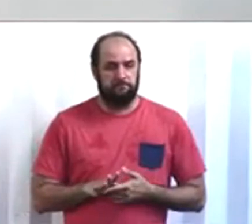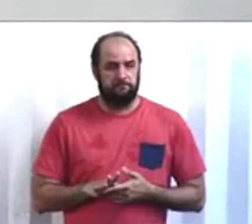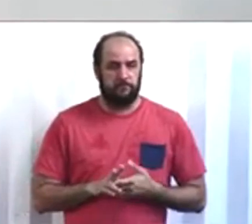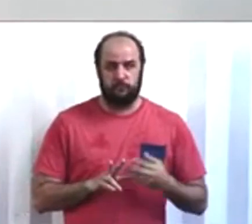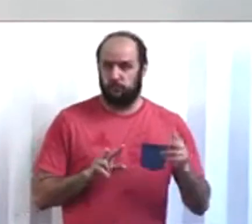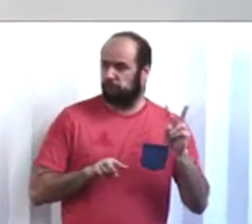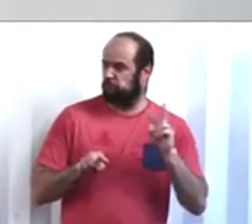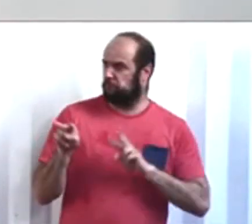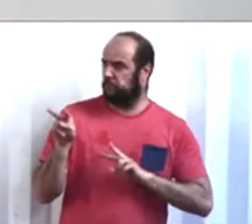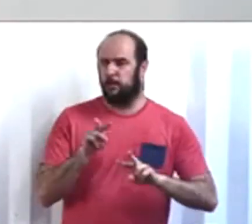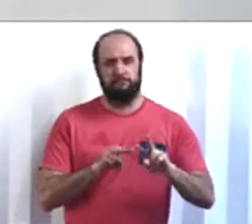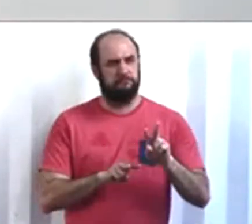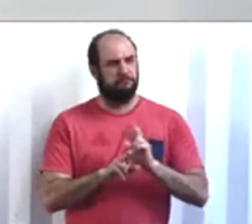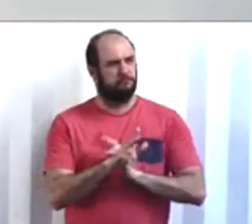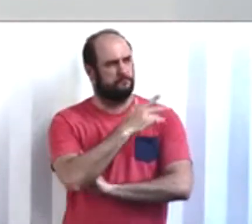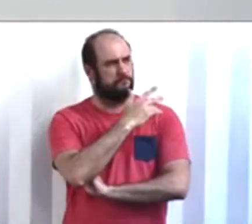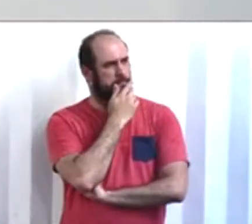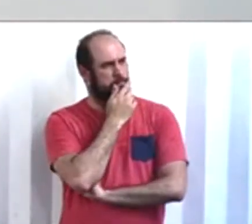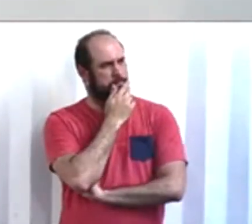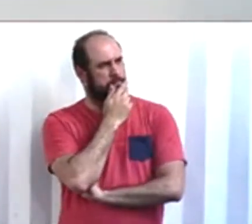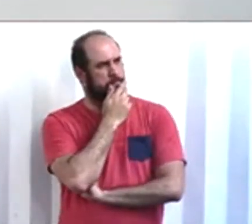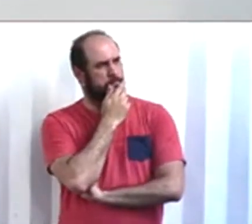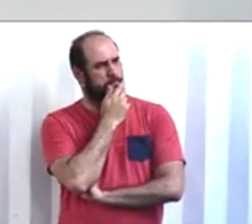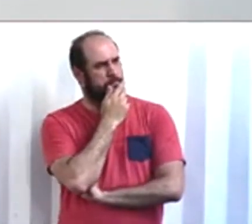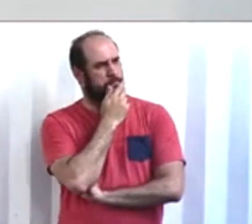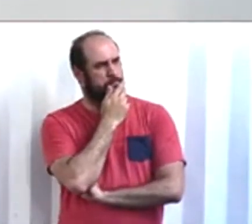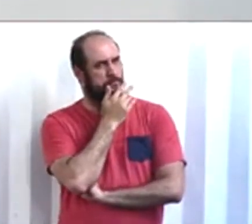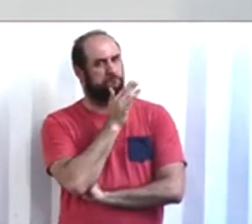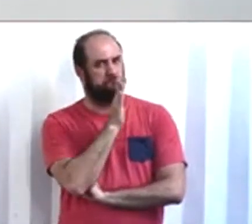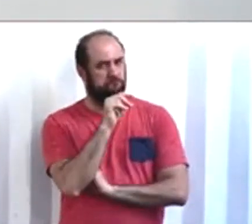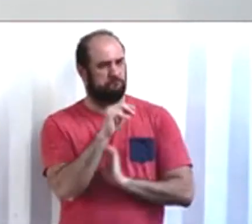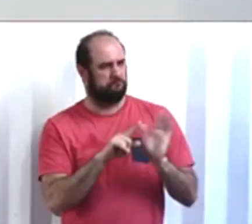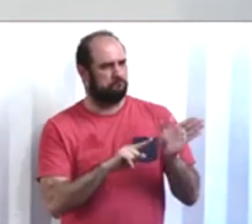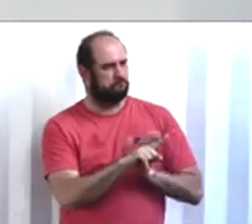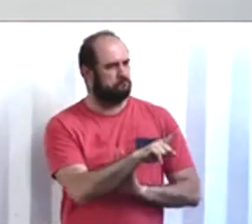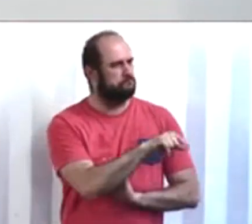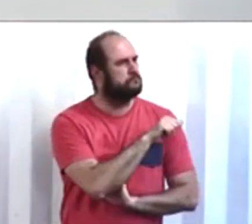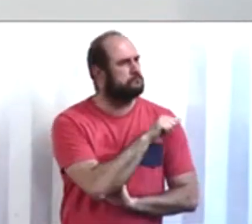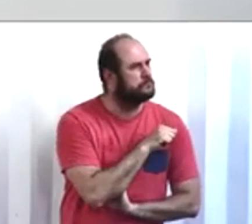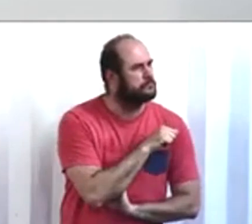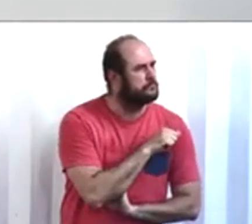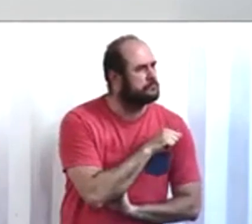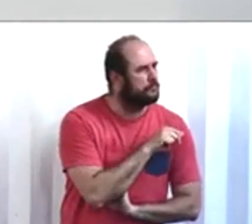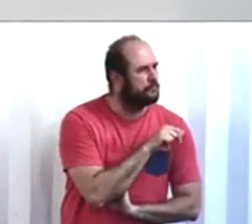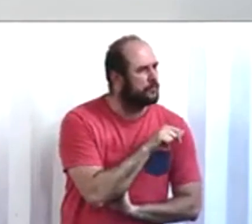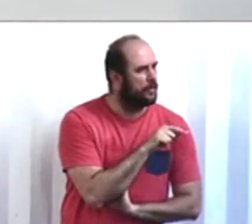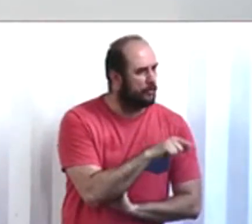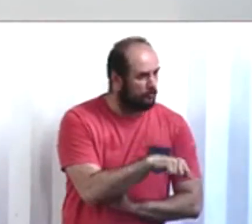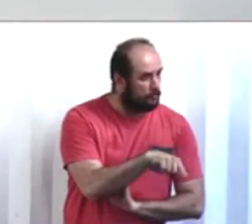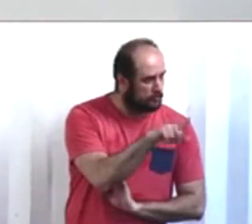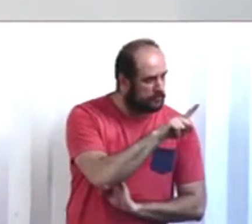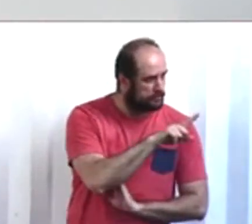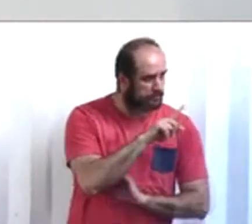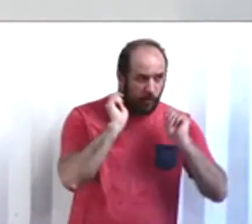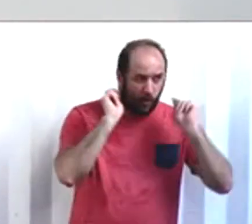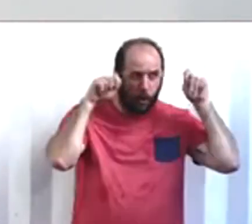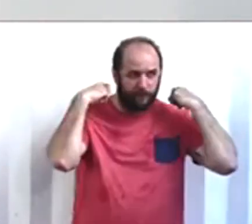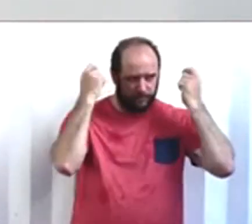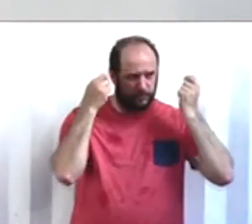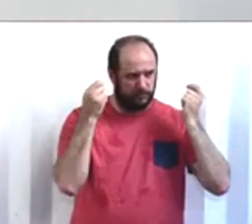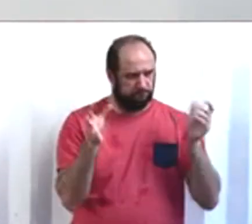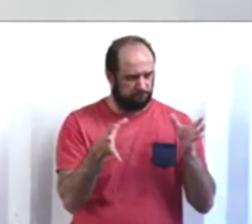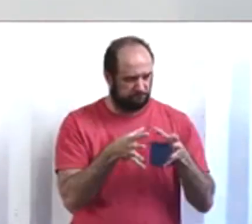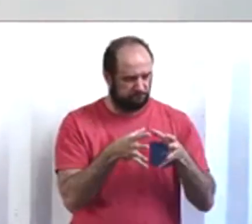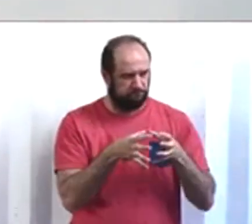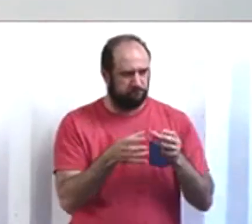ouvindo, responde aos judeus com uma pergunta: se vocês tiverem um rebanho, se